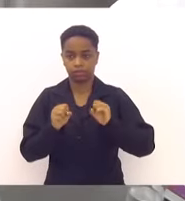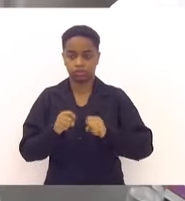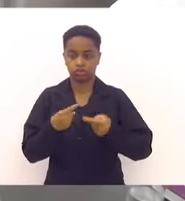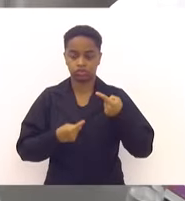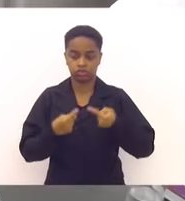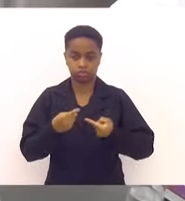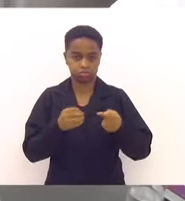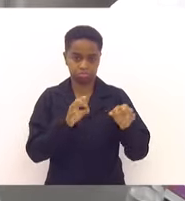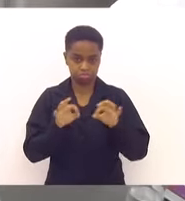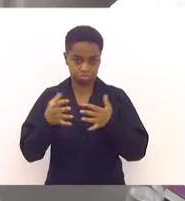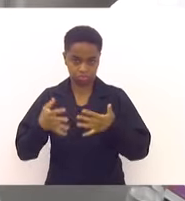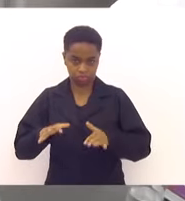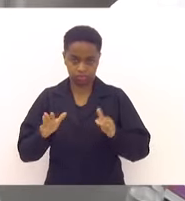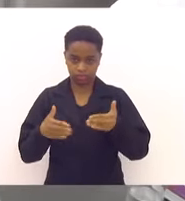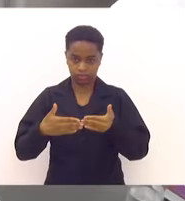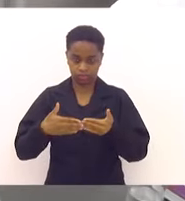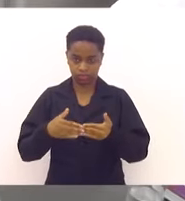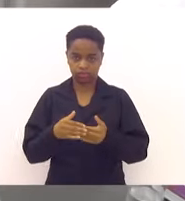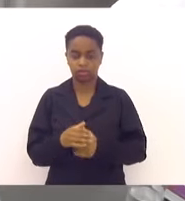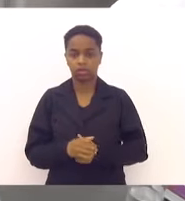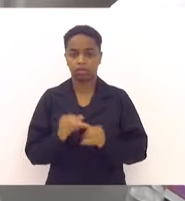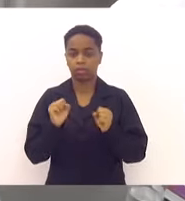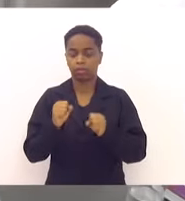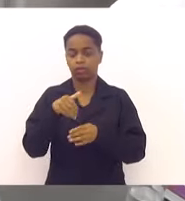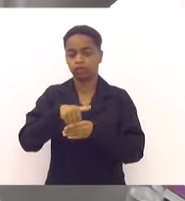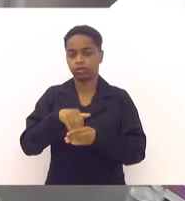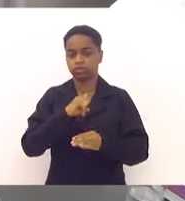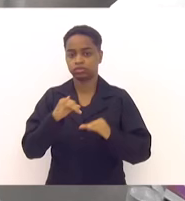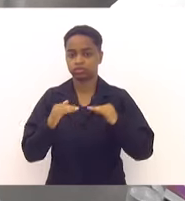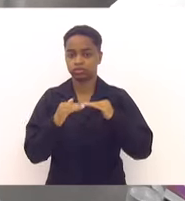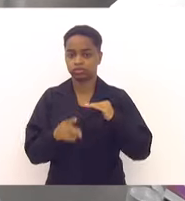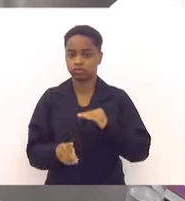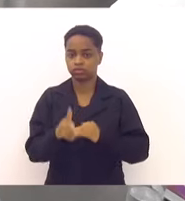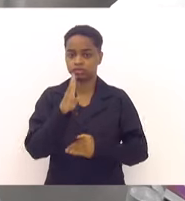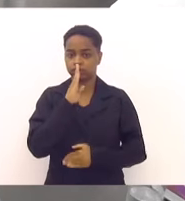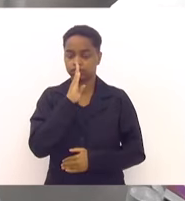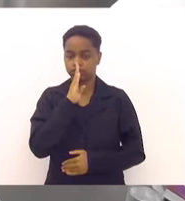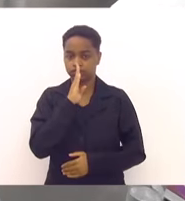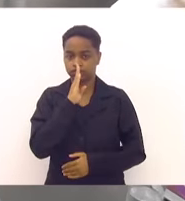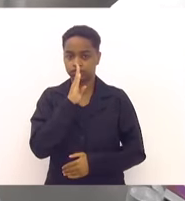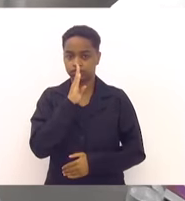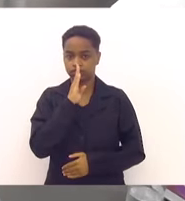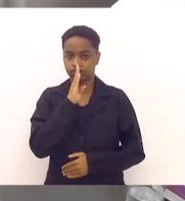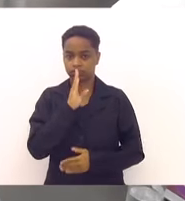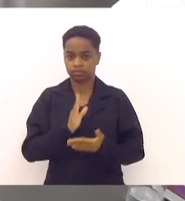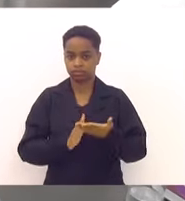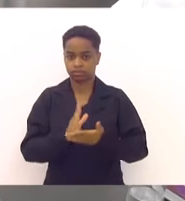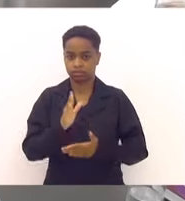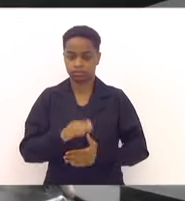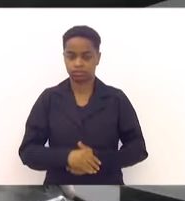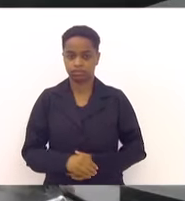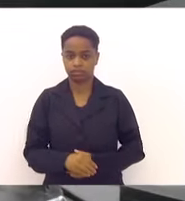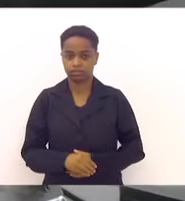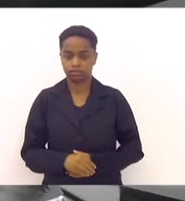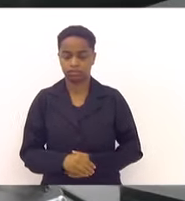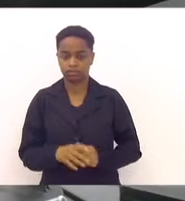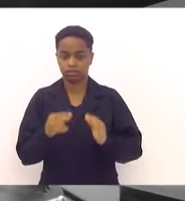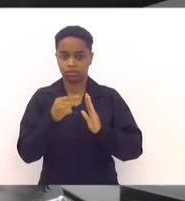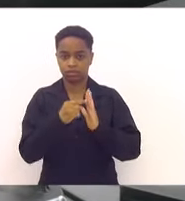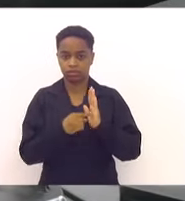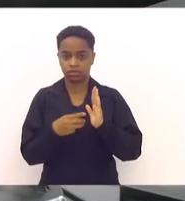quem queira discutir, encerrada a discussão, em votação, senhores que aprovam, permaneçam como estão. Aprovado. Item 3 da